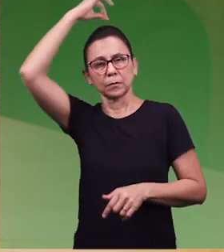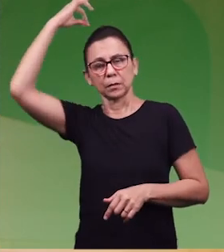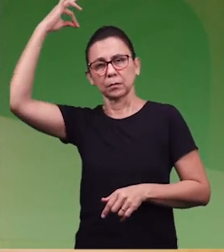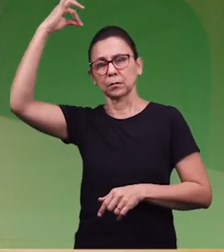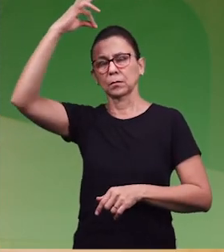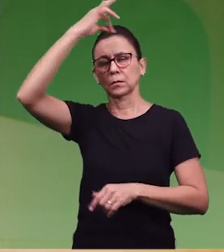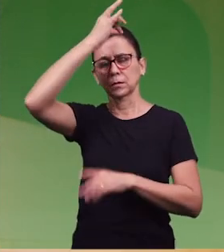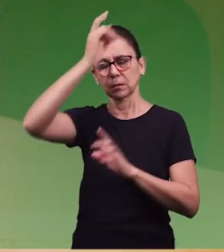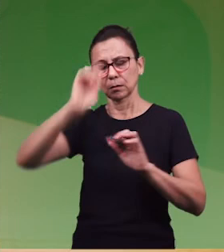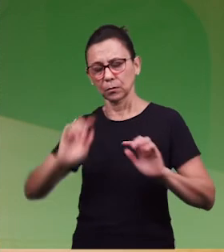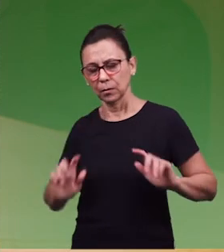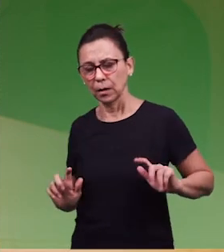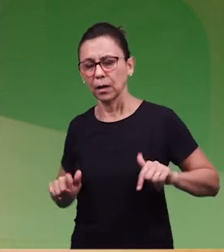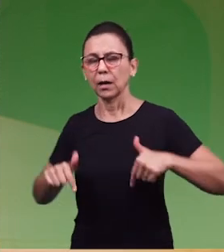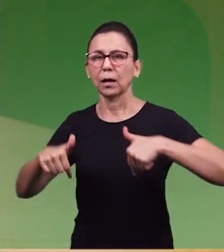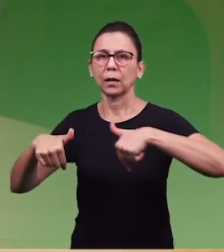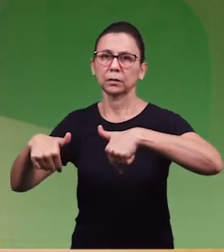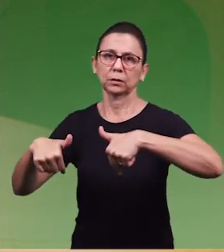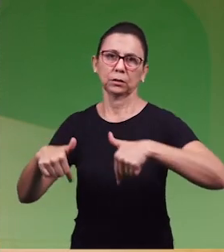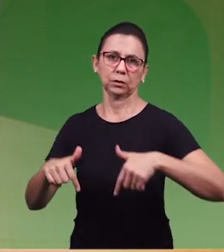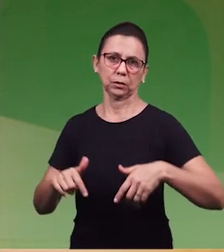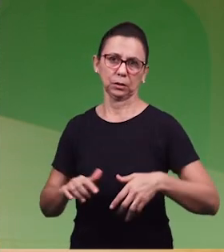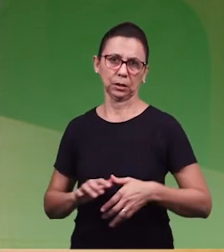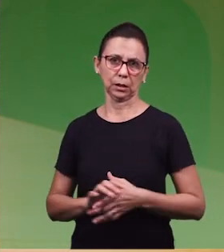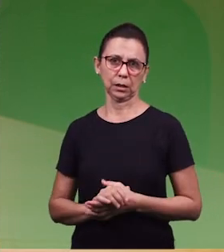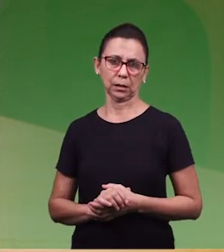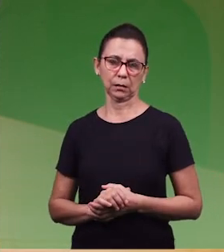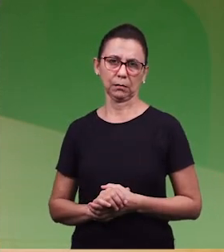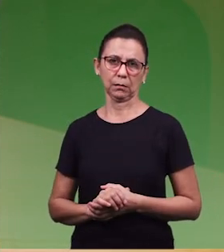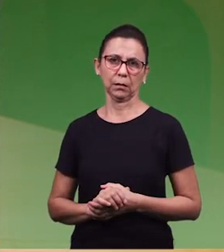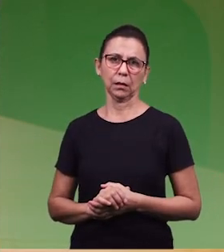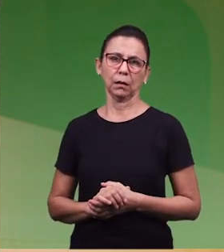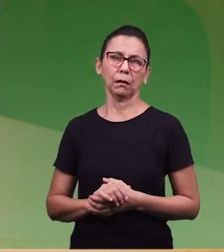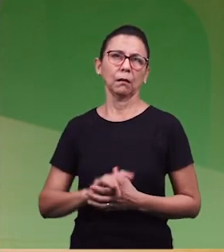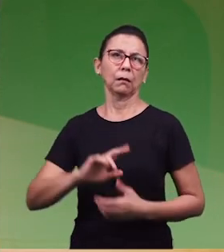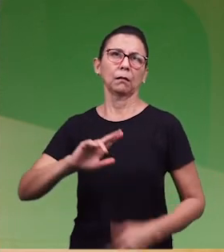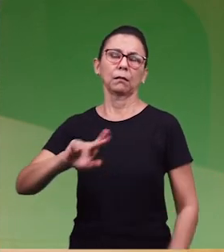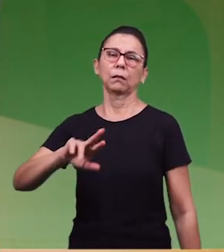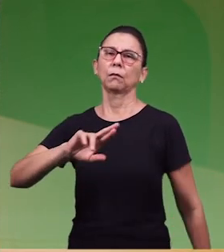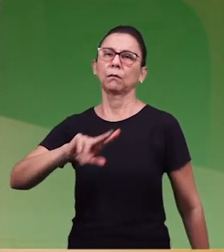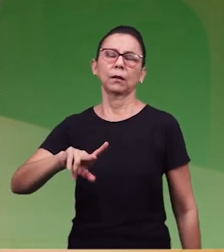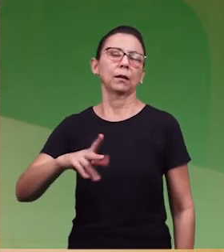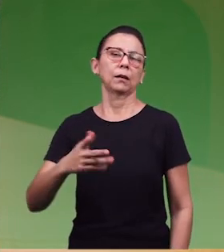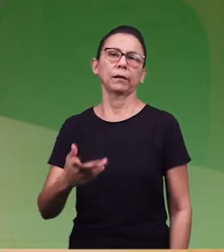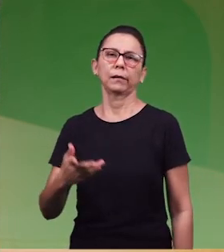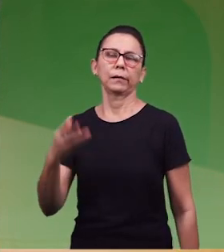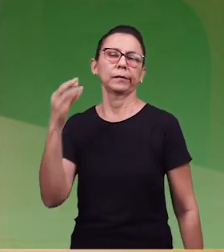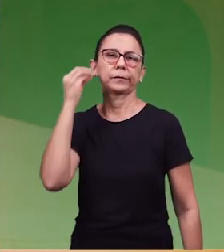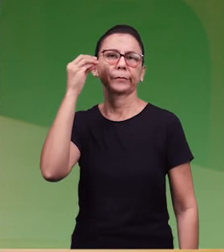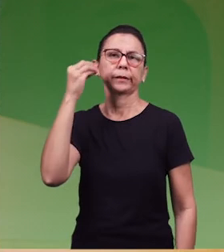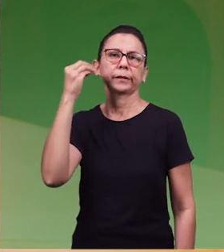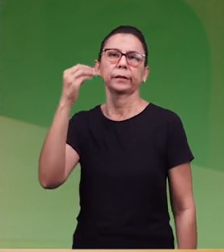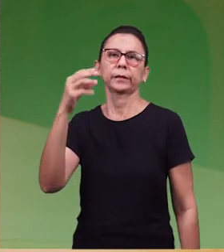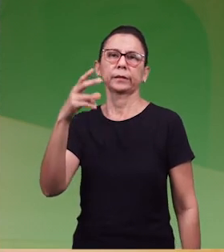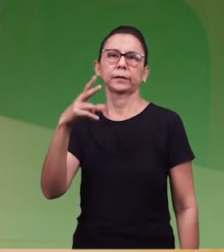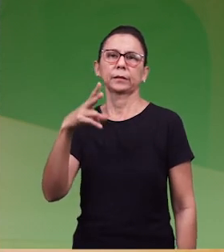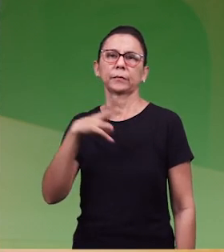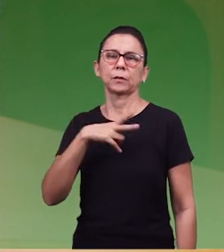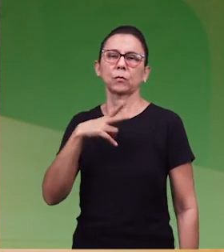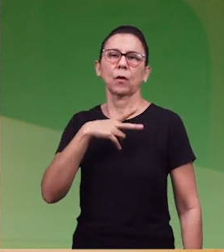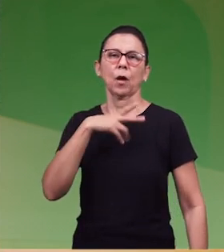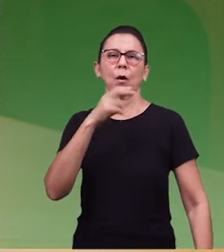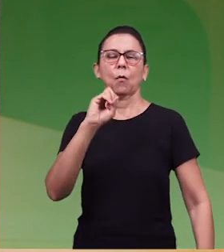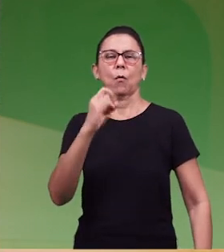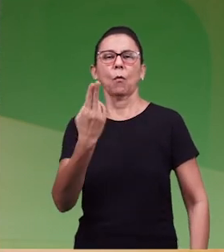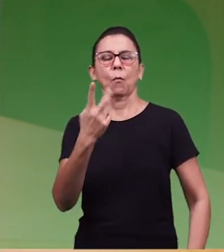experiência de tudo em comum, não era no sentido simplesmente de coisas materiais. O texto até diz, tinham tudo em